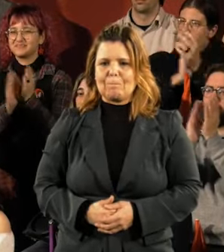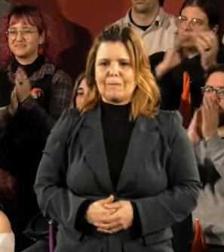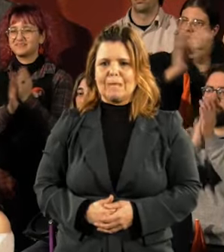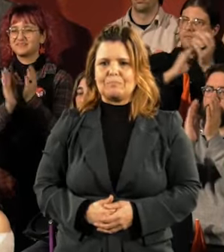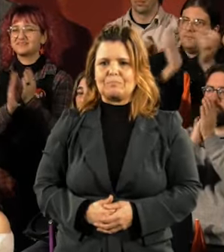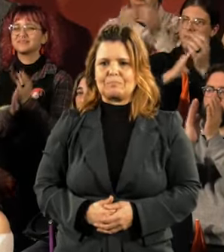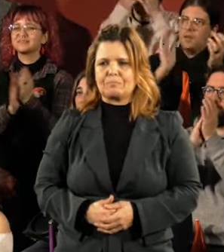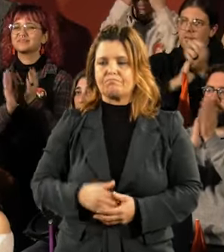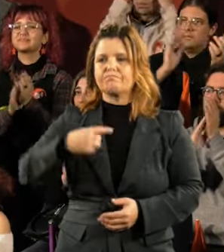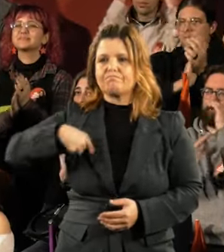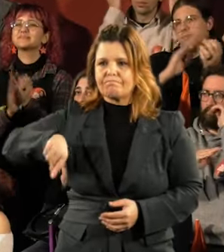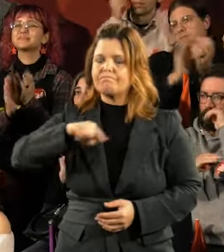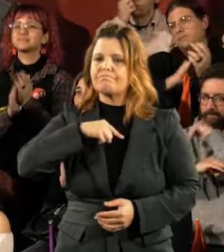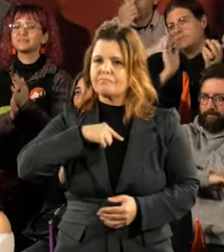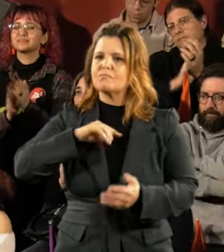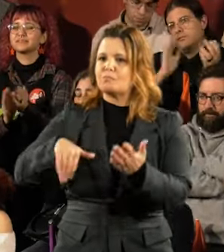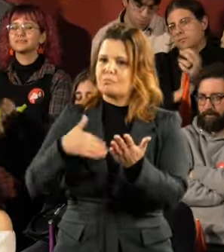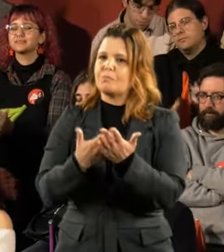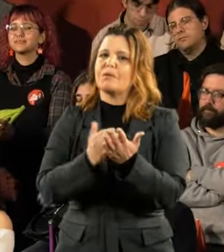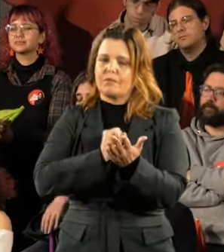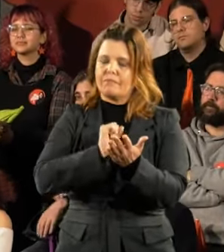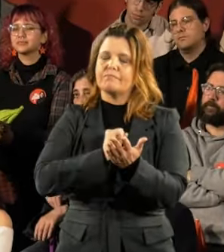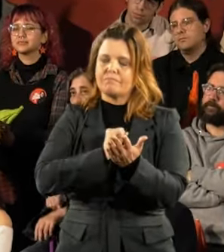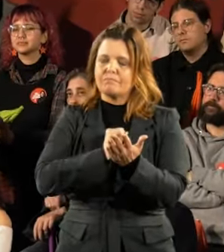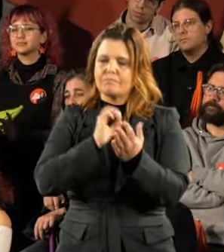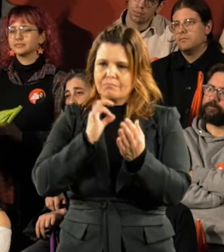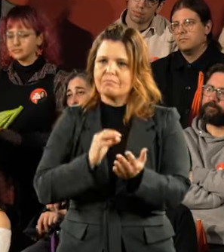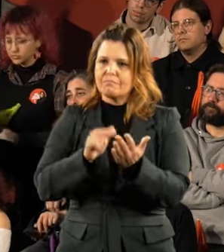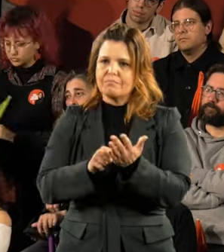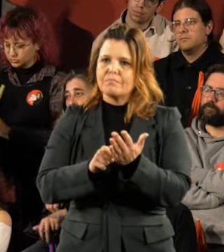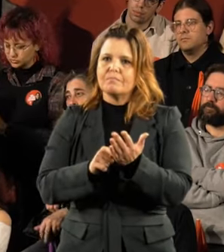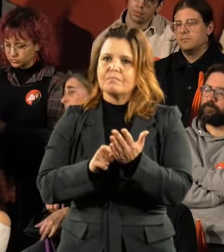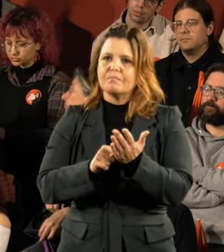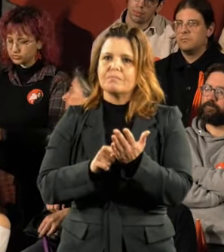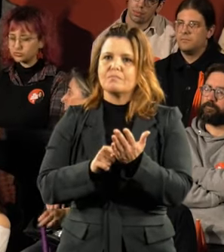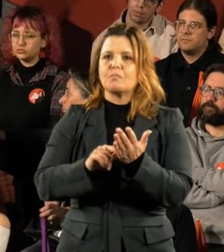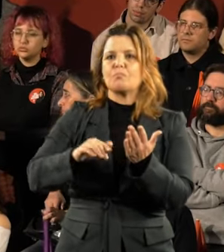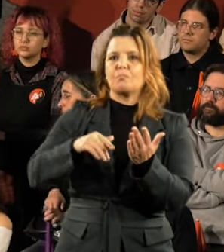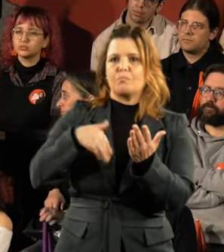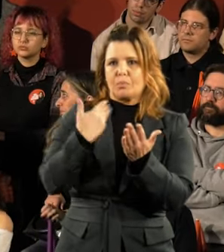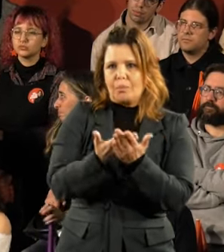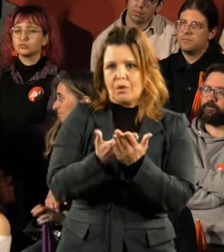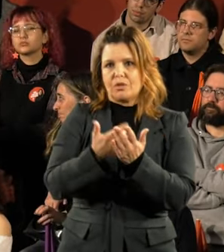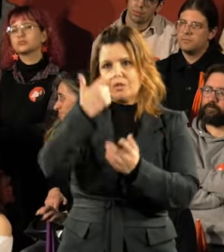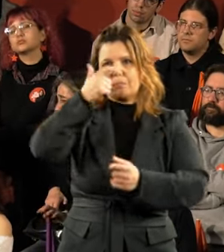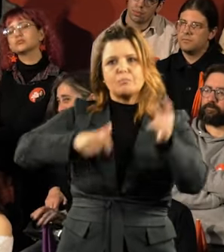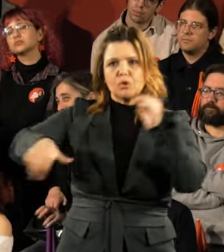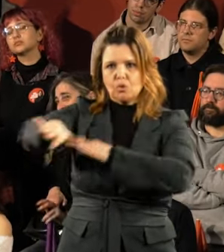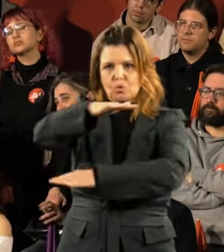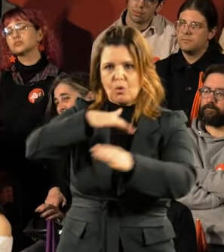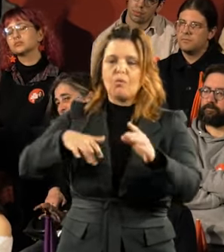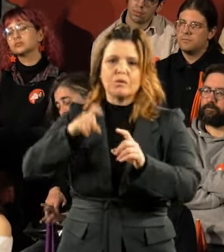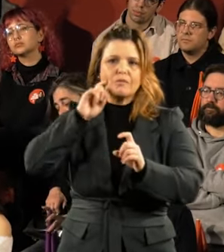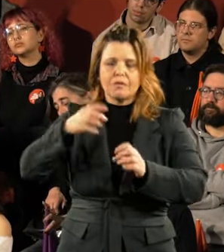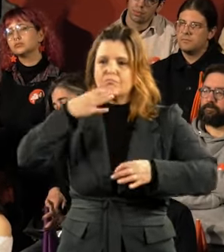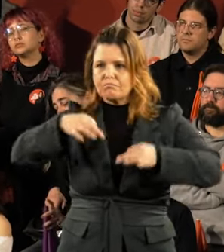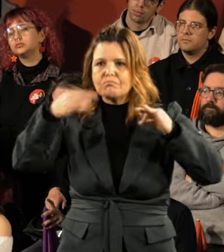temos temos propostas temos propostas e temos gente de carne e osso que as